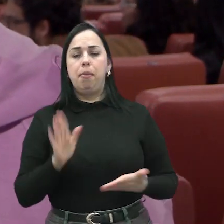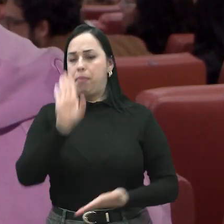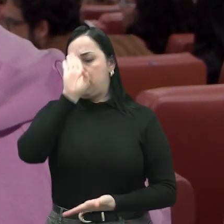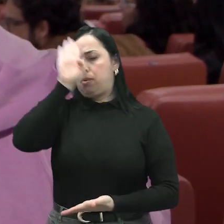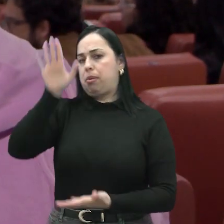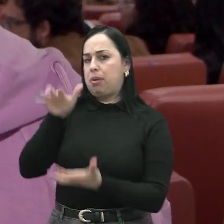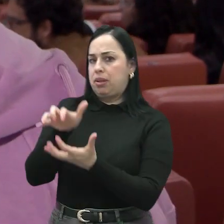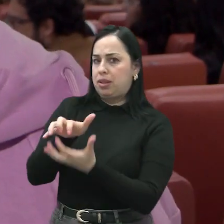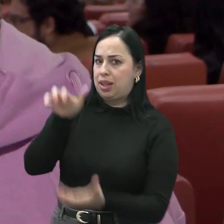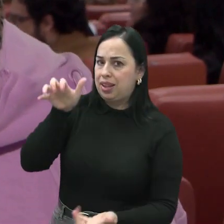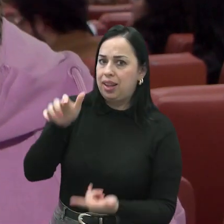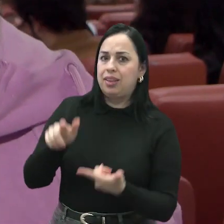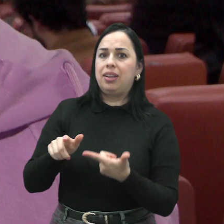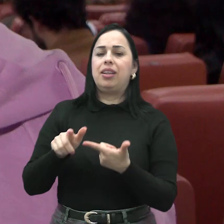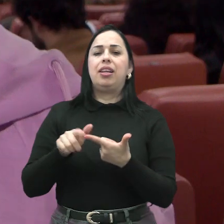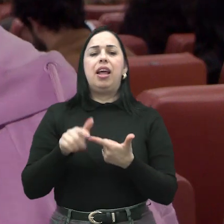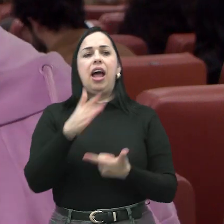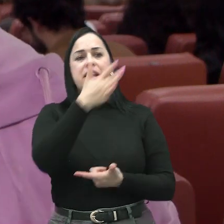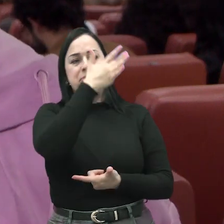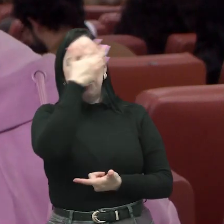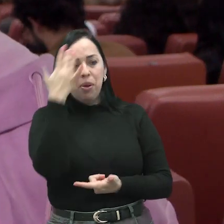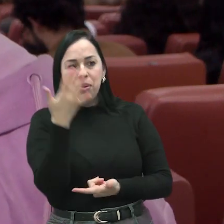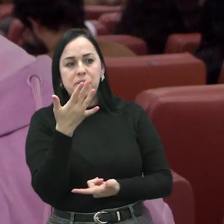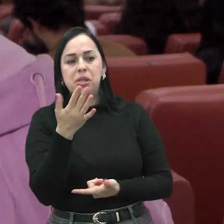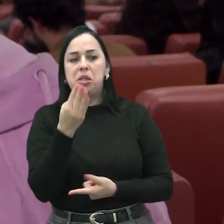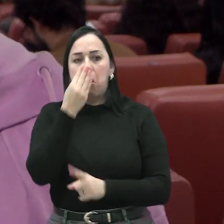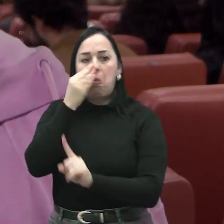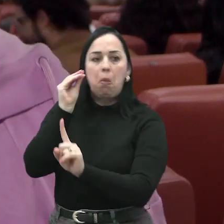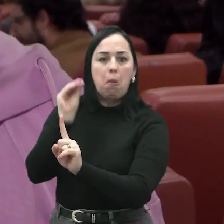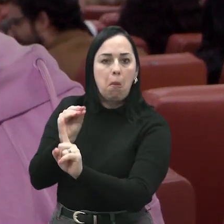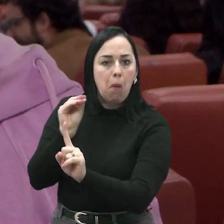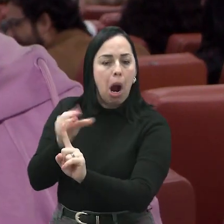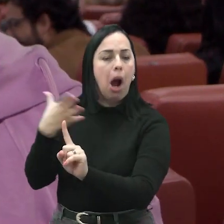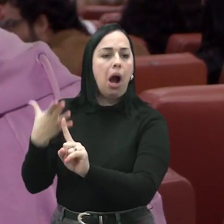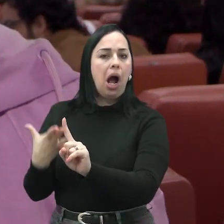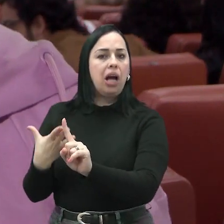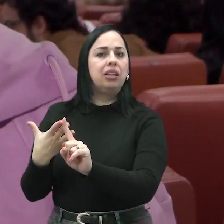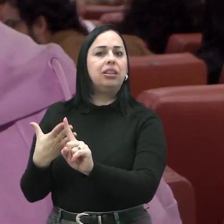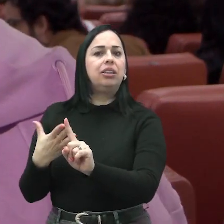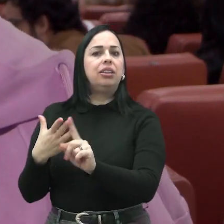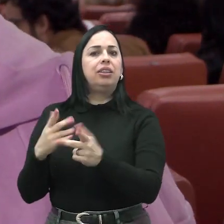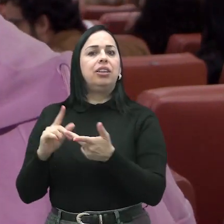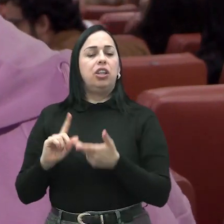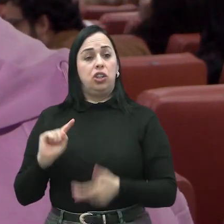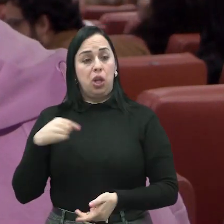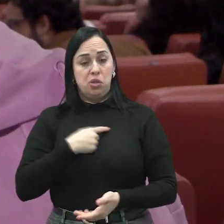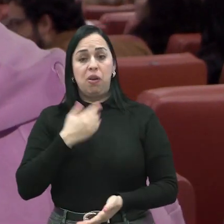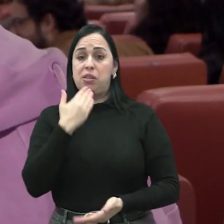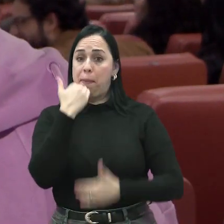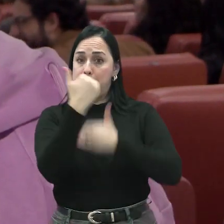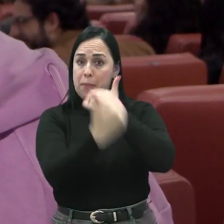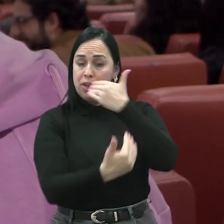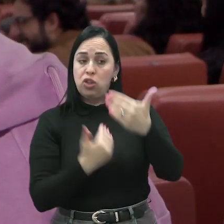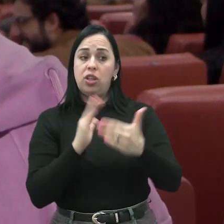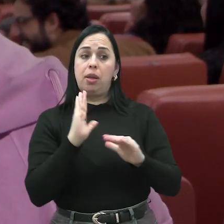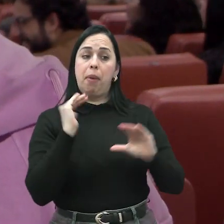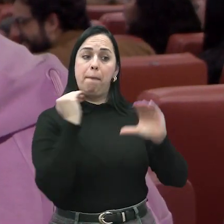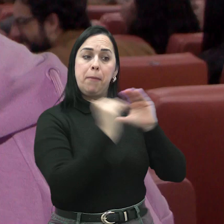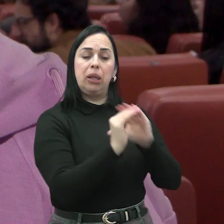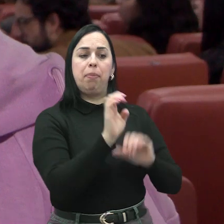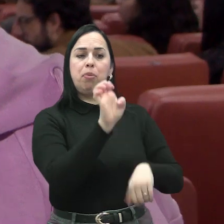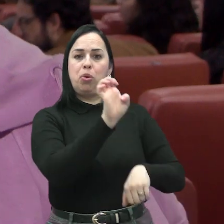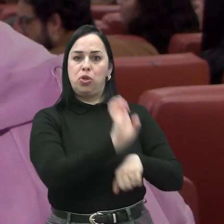os idosos, as pessoas discriminadas. Então a gente faz uma reivindicação que